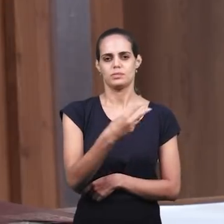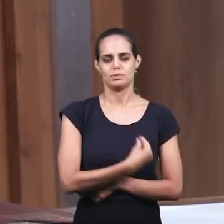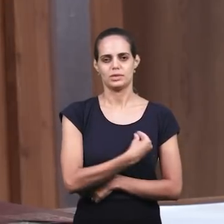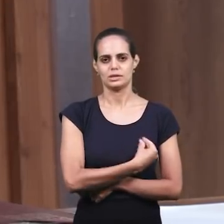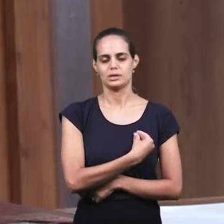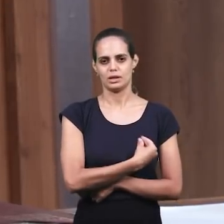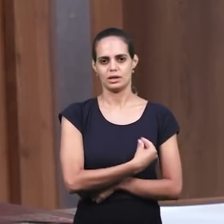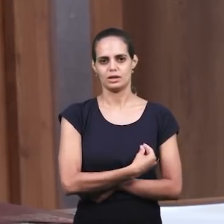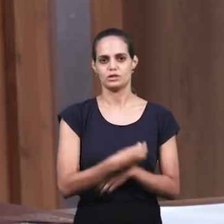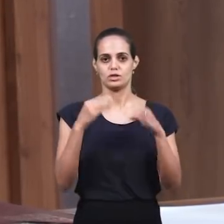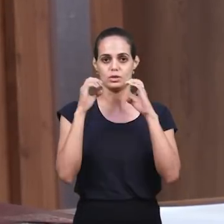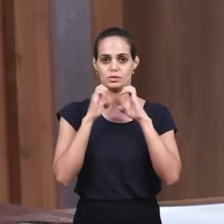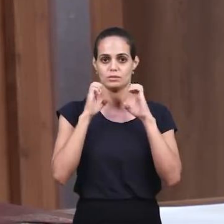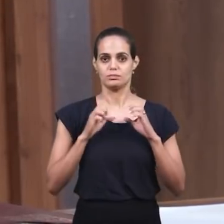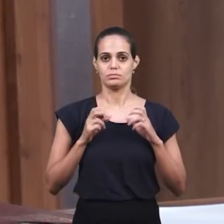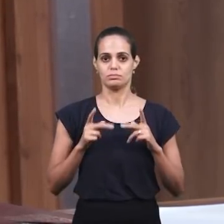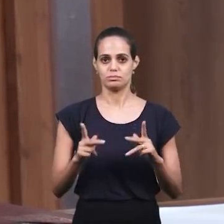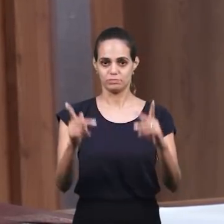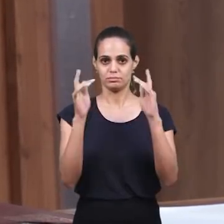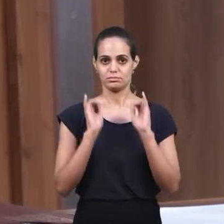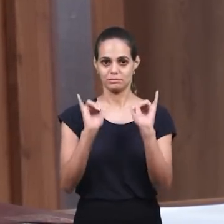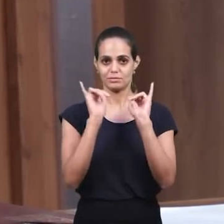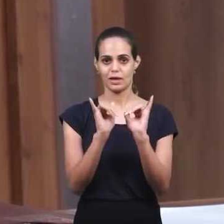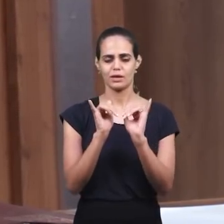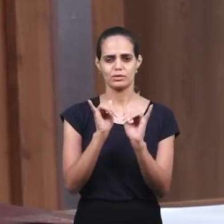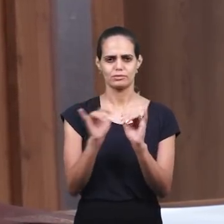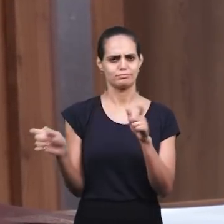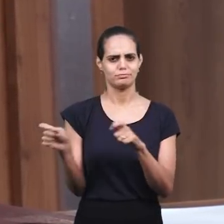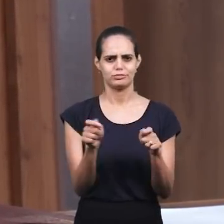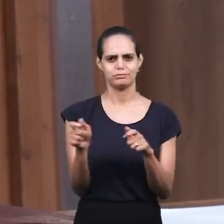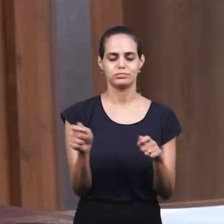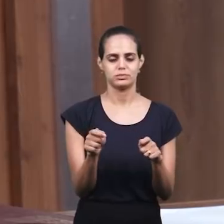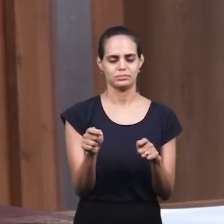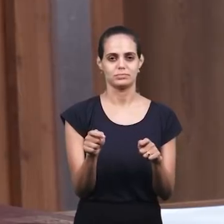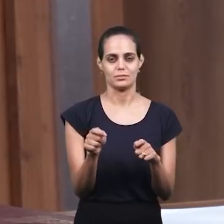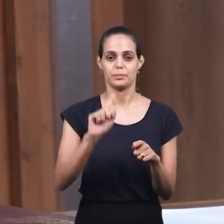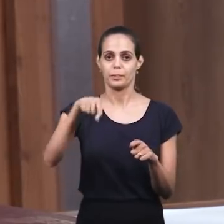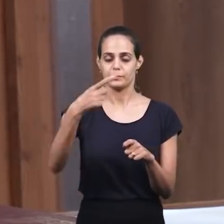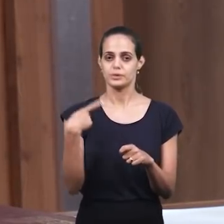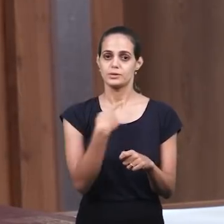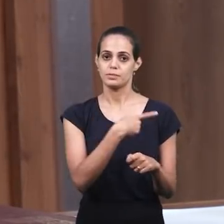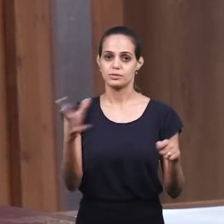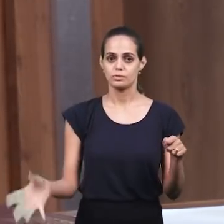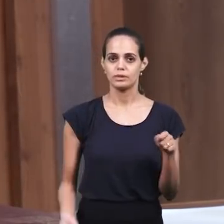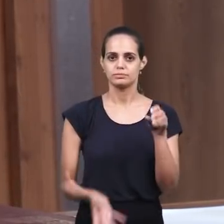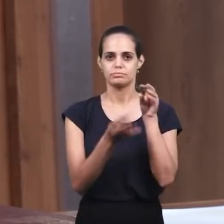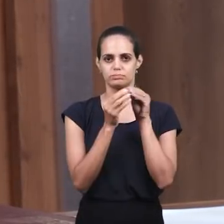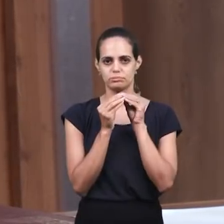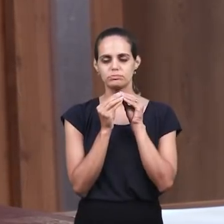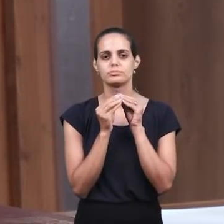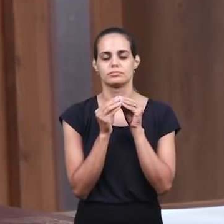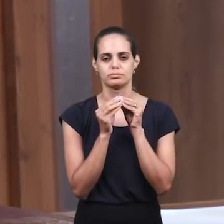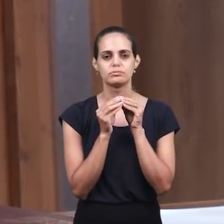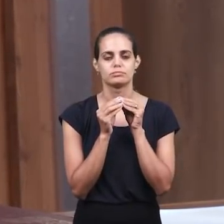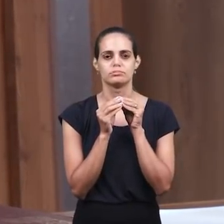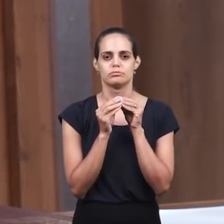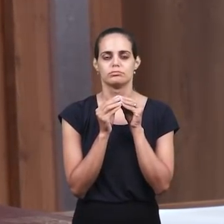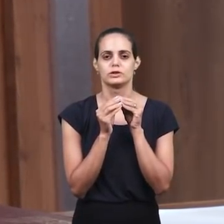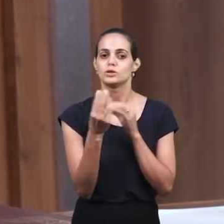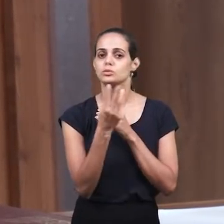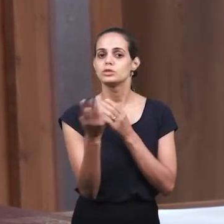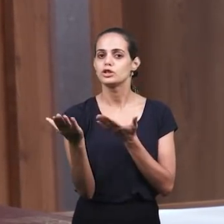para a televisão do Anunciando o Evangelho Eterno. Ele vai, então, concluir a abordagem ou as abordagens